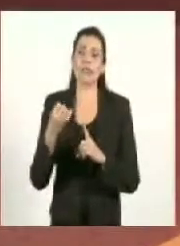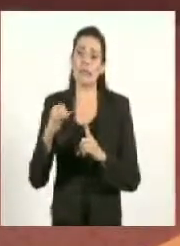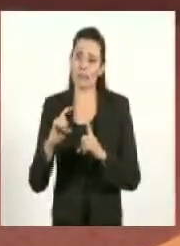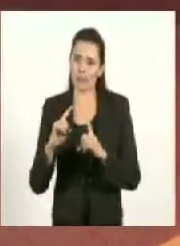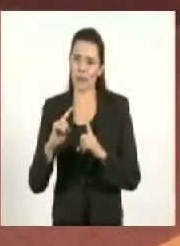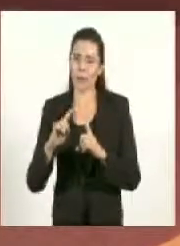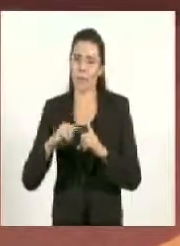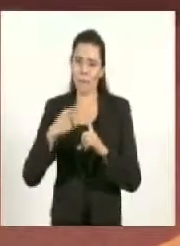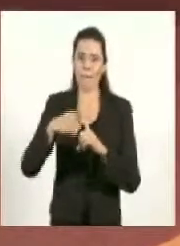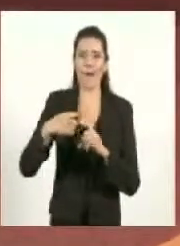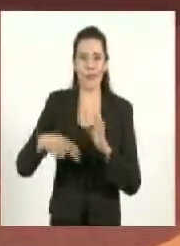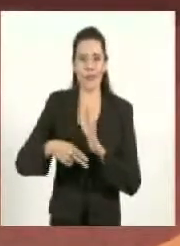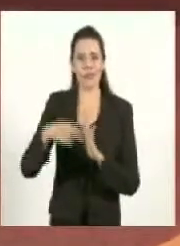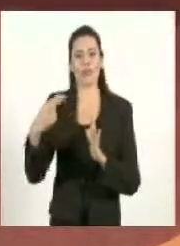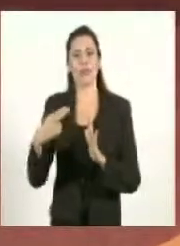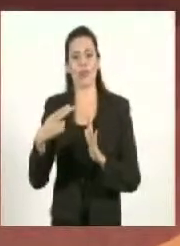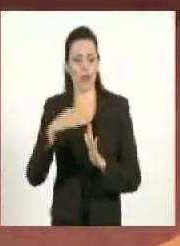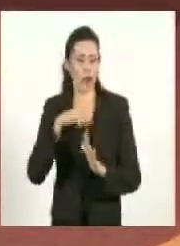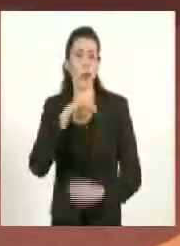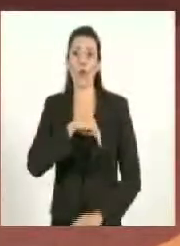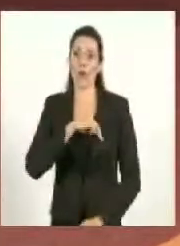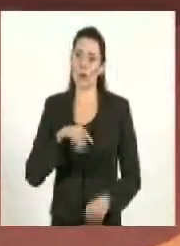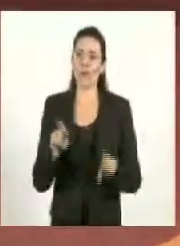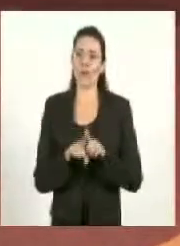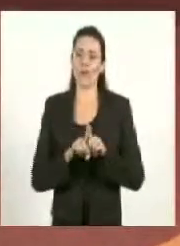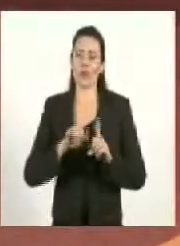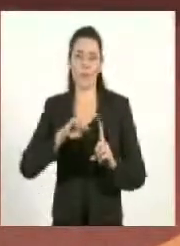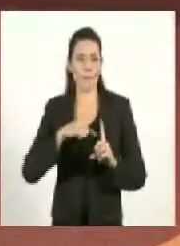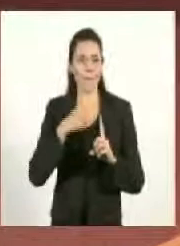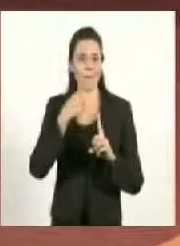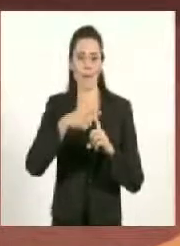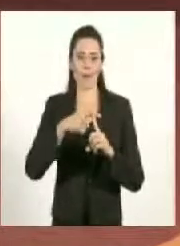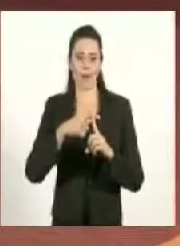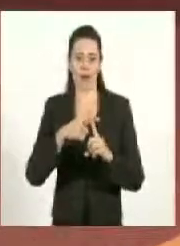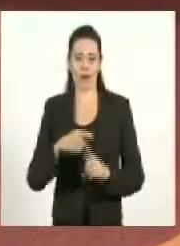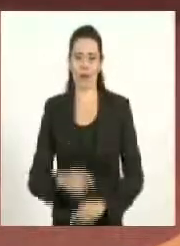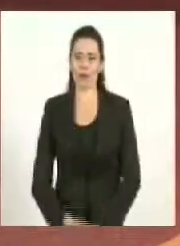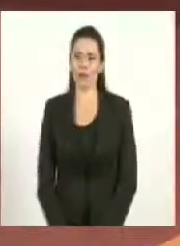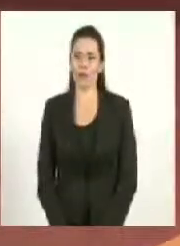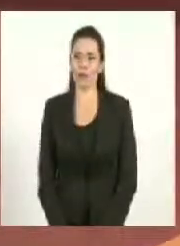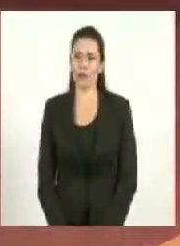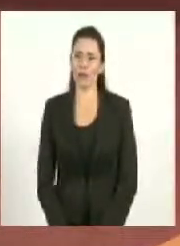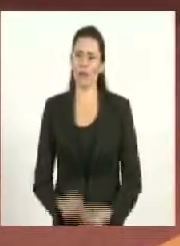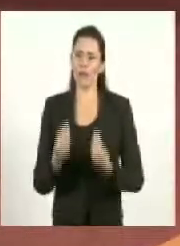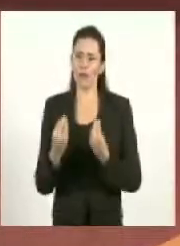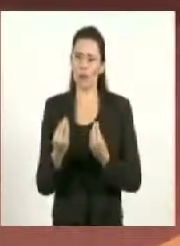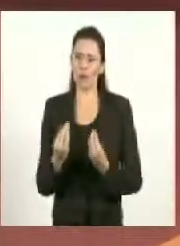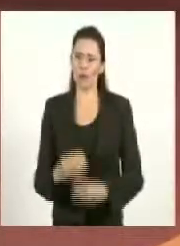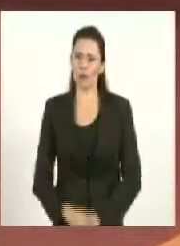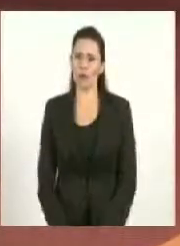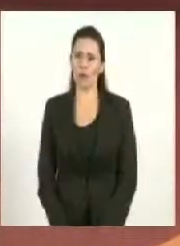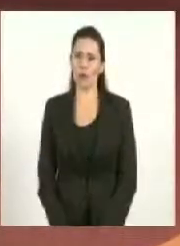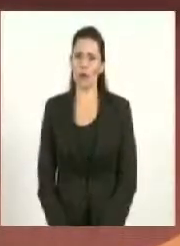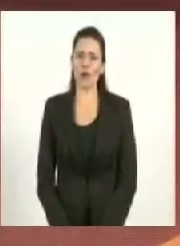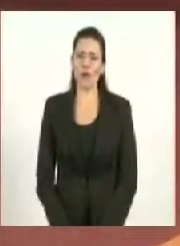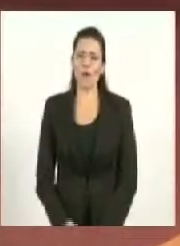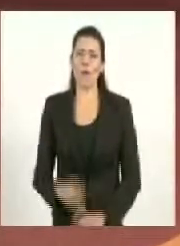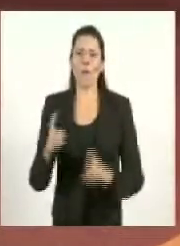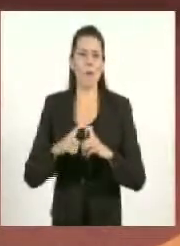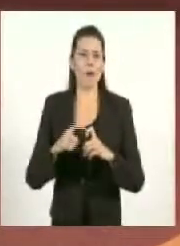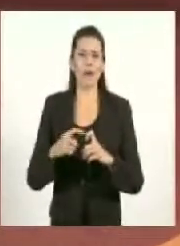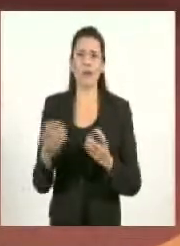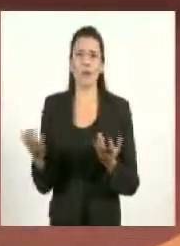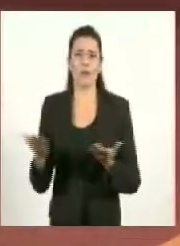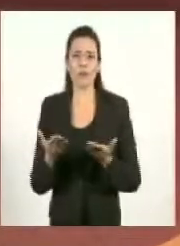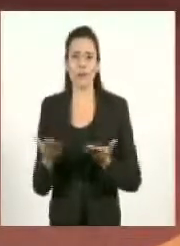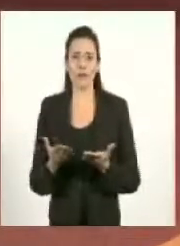agora eles vão operar a cabeça de qualquer um, assim, porque as pessoas também precisam de dinheiro para sobreviver, e vão para fazer o maior número